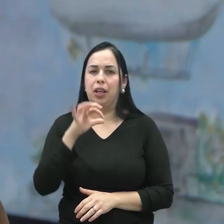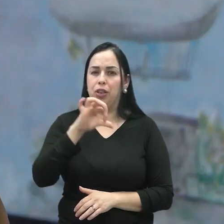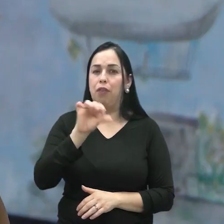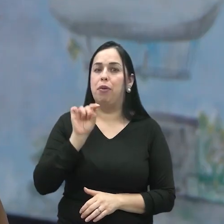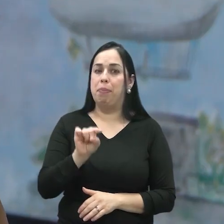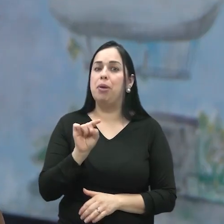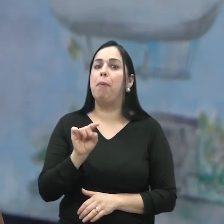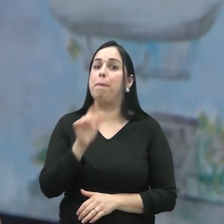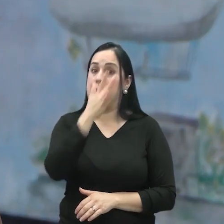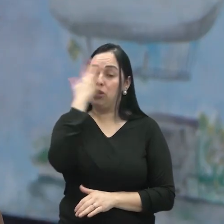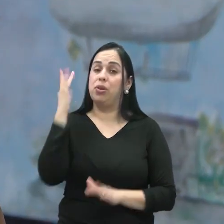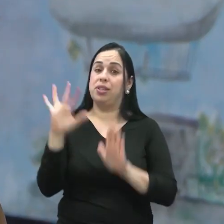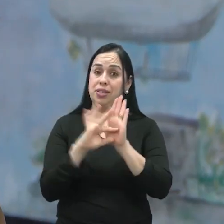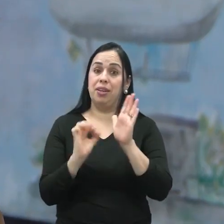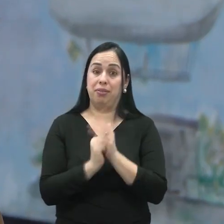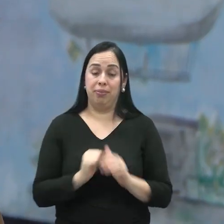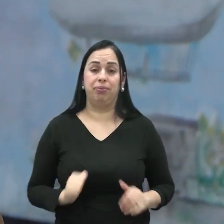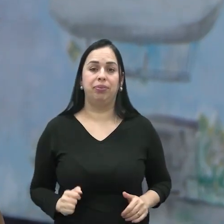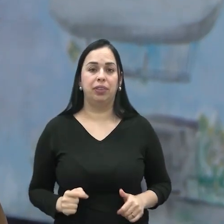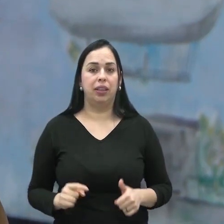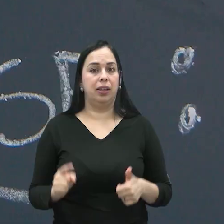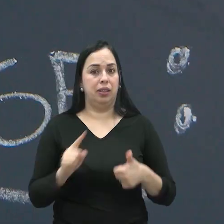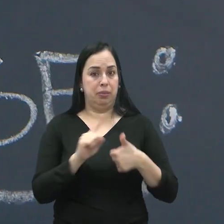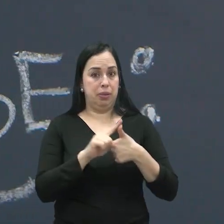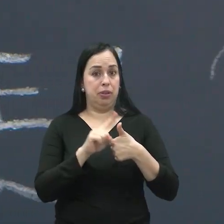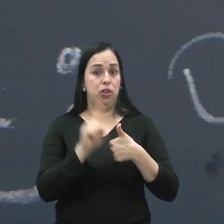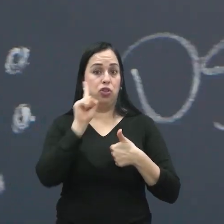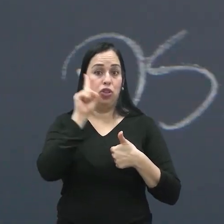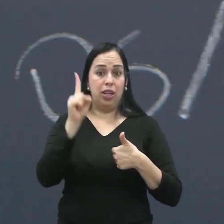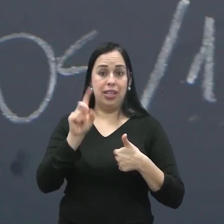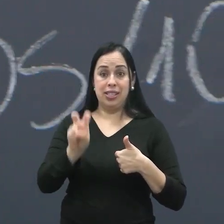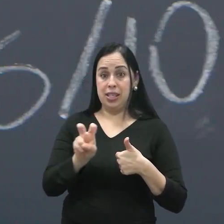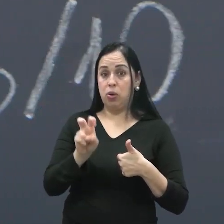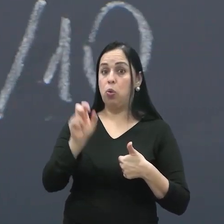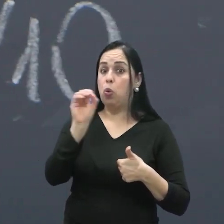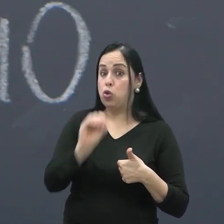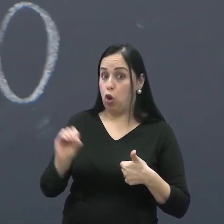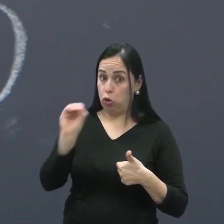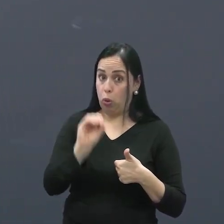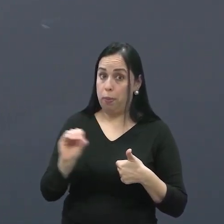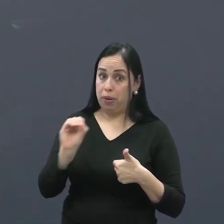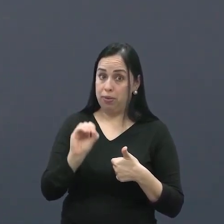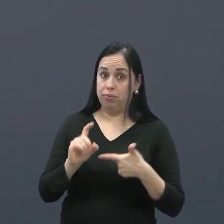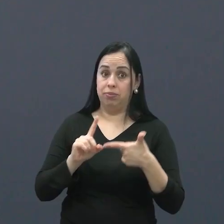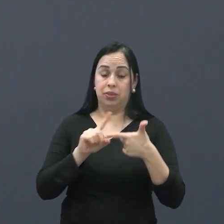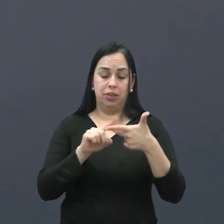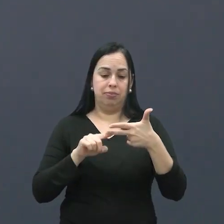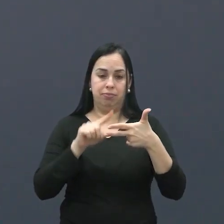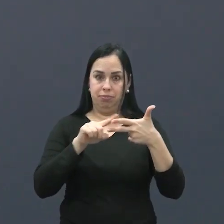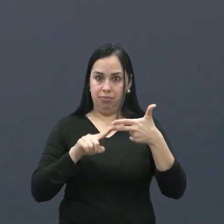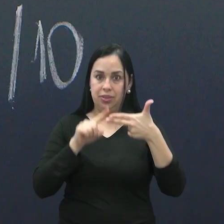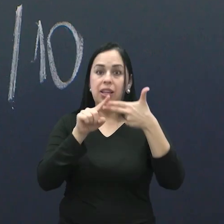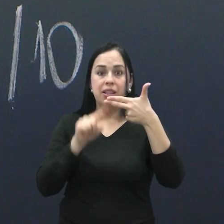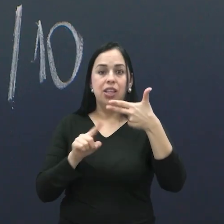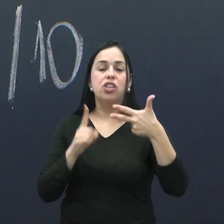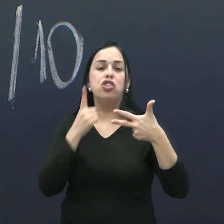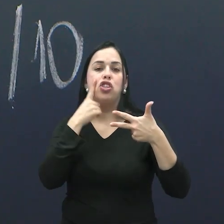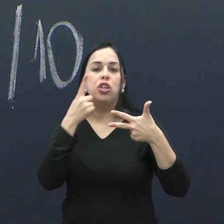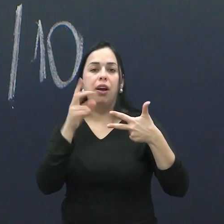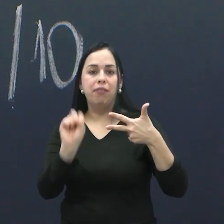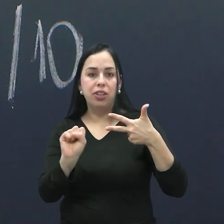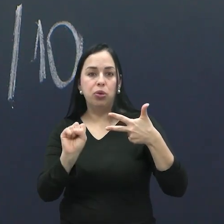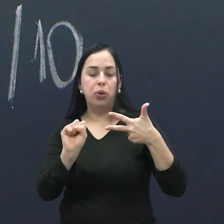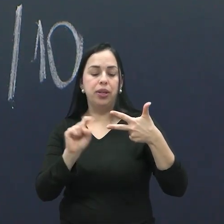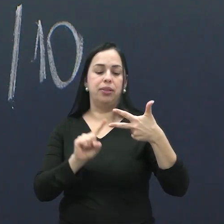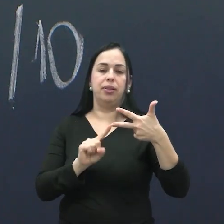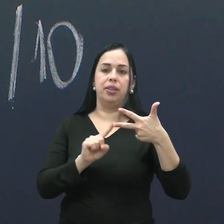chutar um número, seria em torno de 9.000 inscritos. A prova da primeira fase está marcada para o dia 5 de outubro. Na segunda